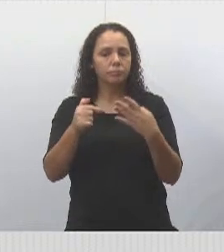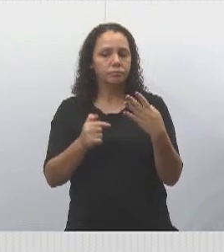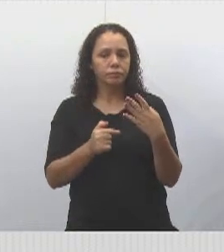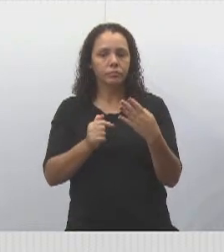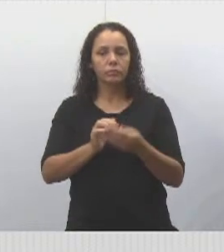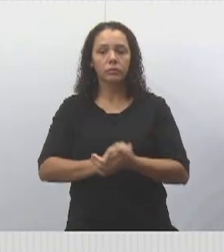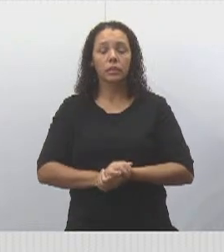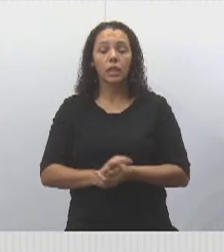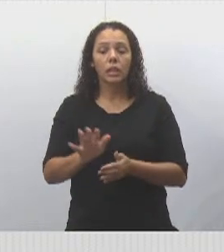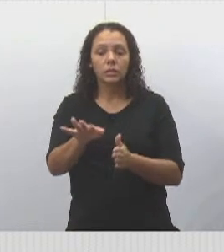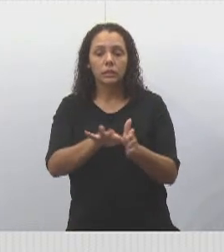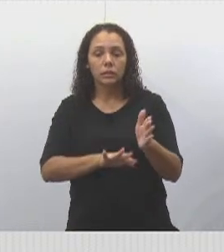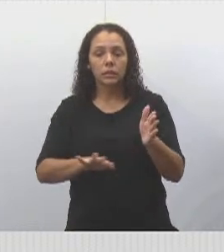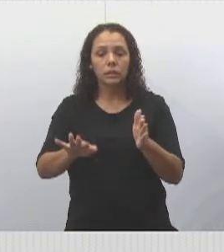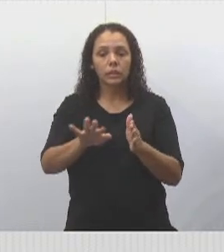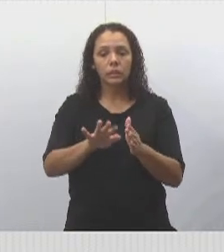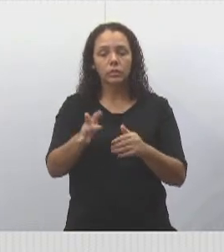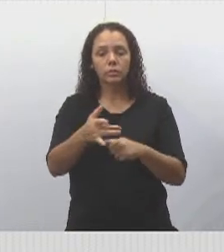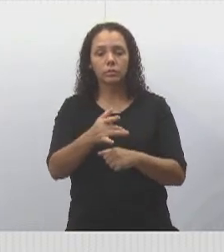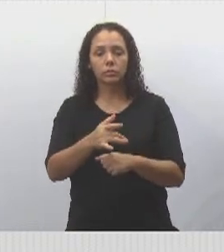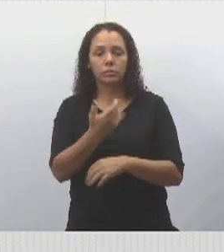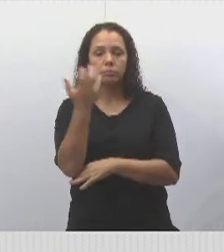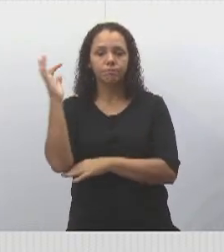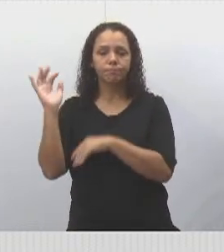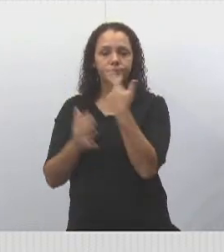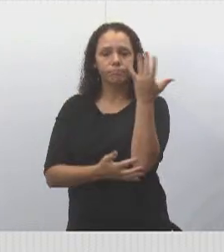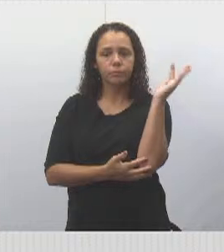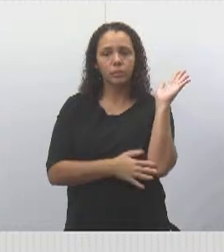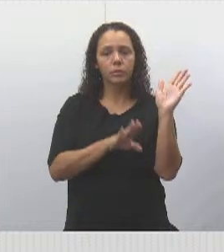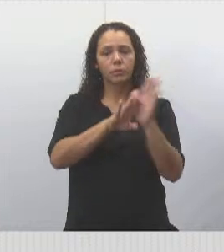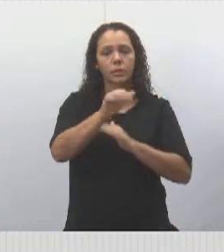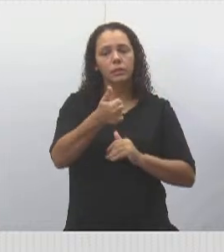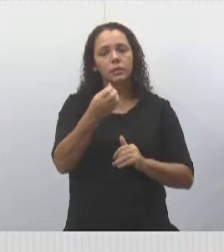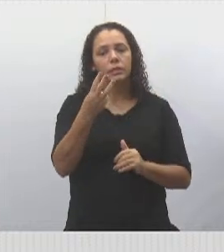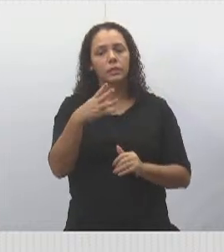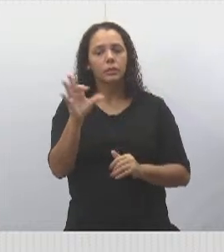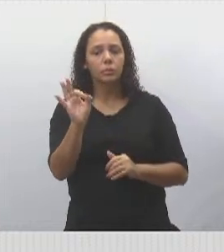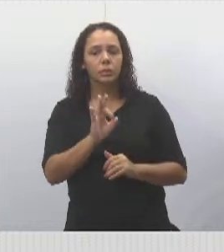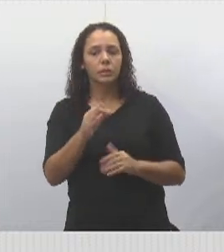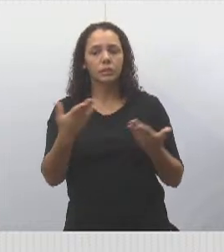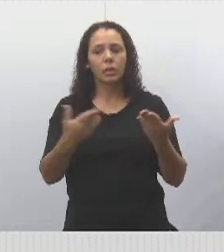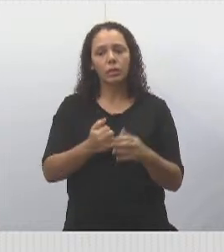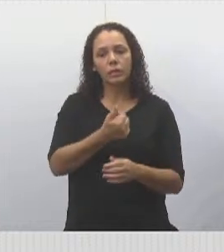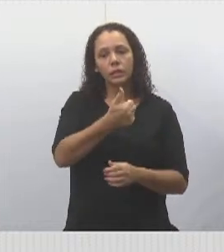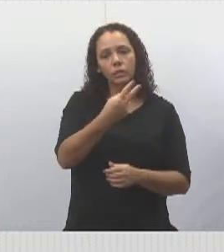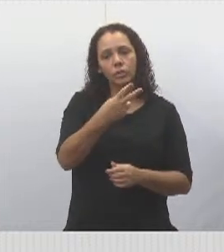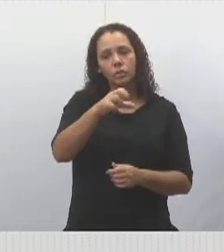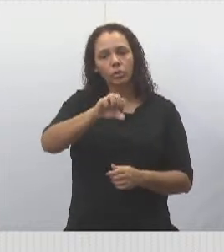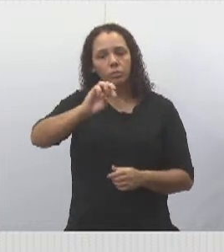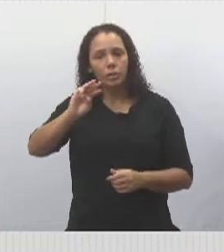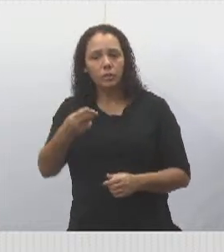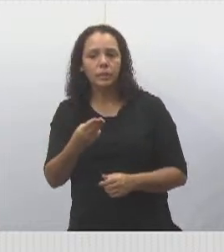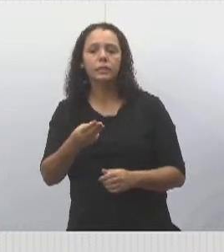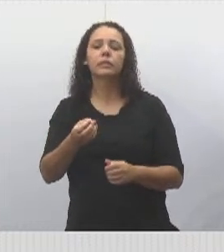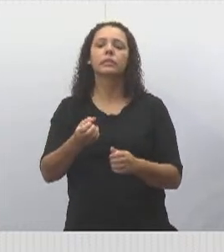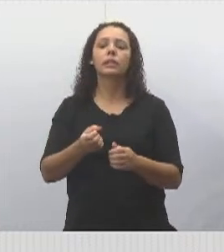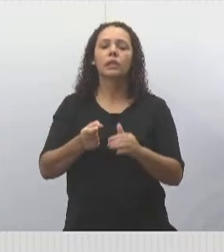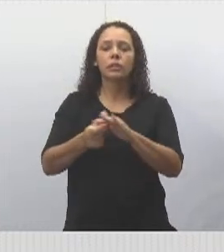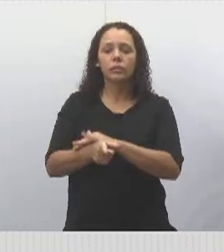passar. Secretaria de Meio Ambiente, um acréscimo de 13%, chegando em 129